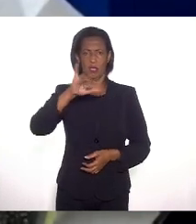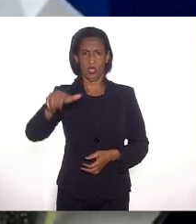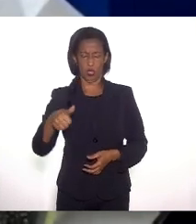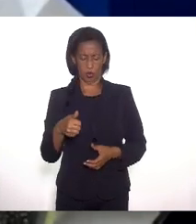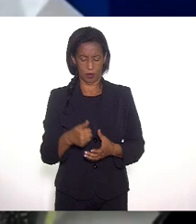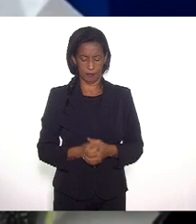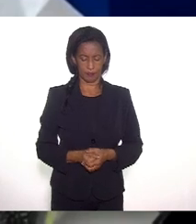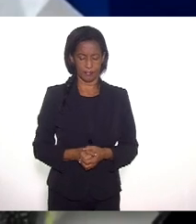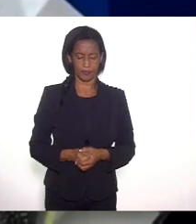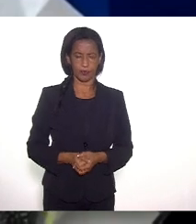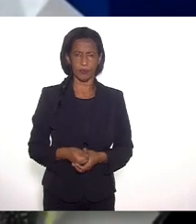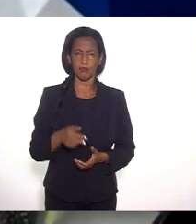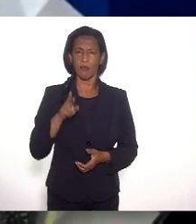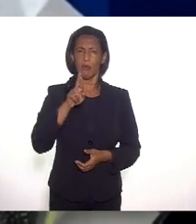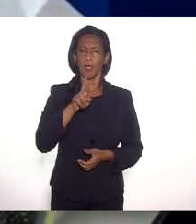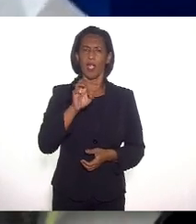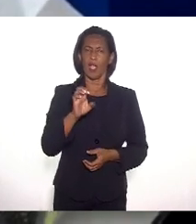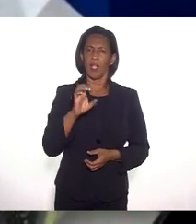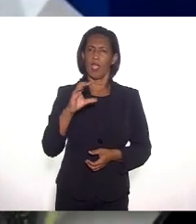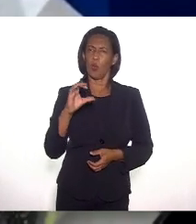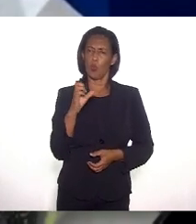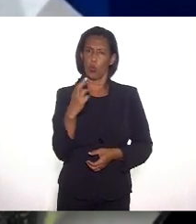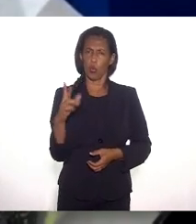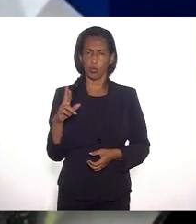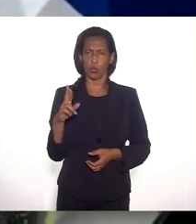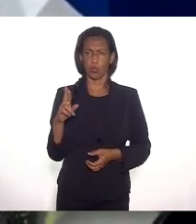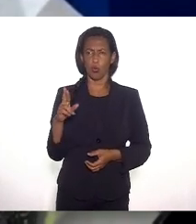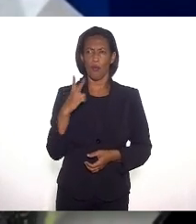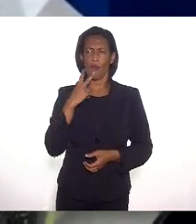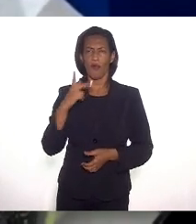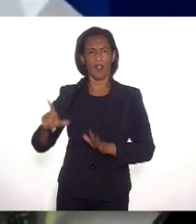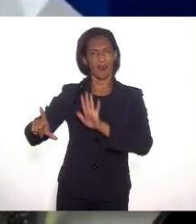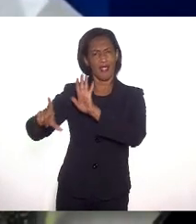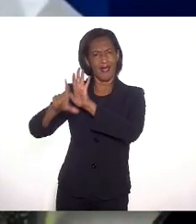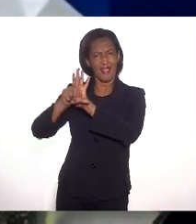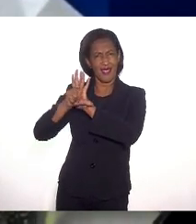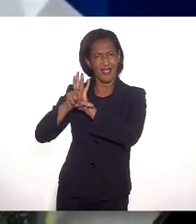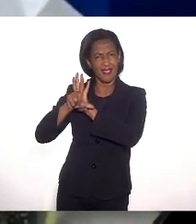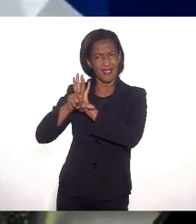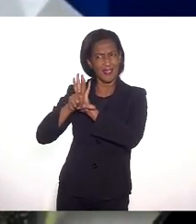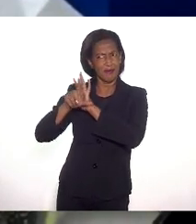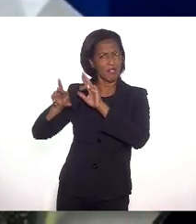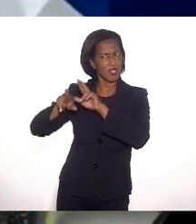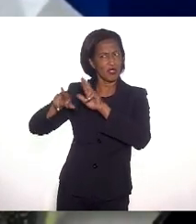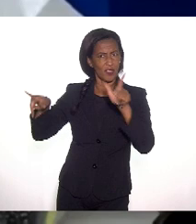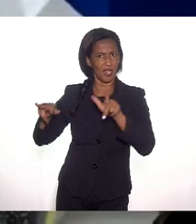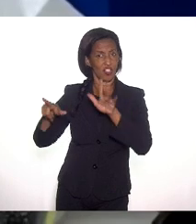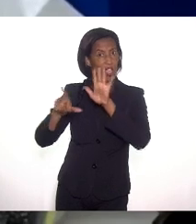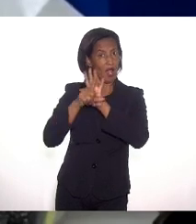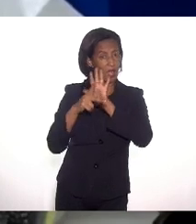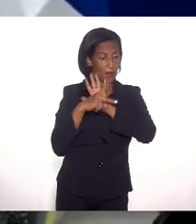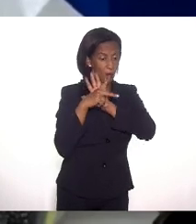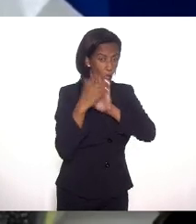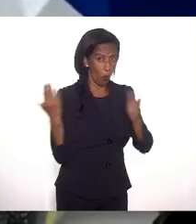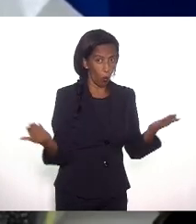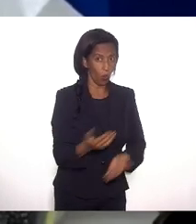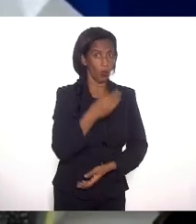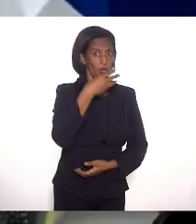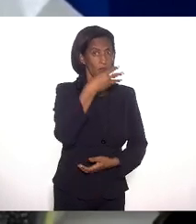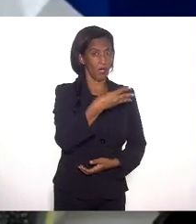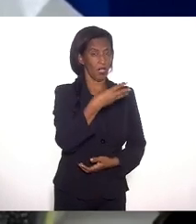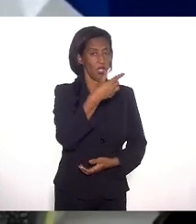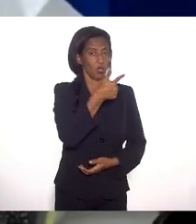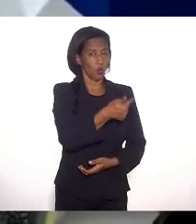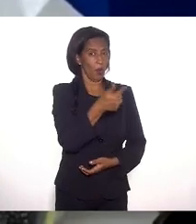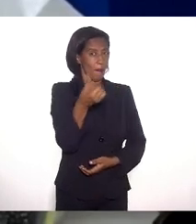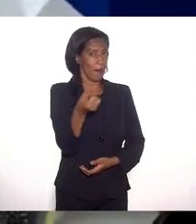deputado Márcio Gualberto faz menção a uma lei que não é a lei em questão. A lei em questão é a 3266, de 6